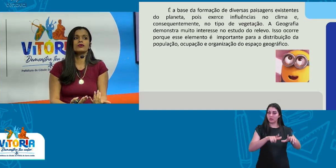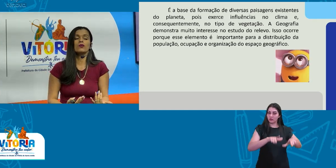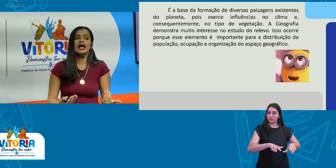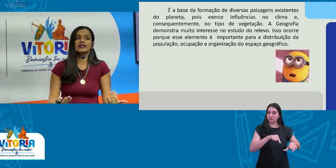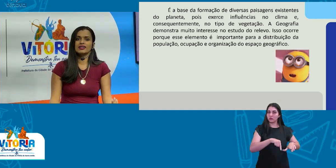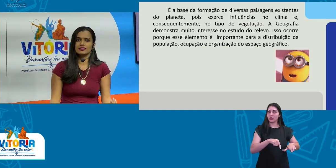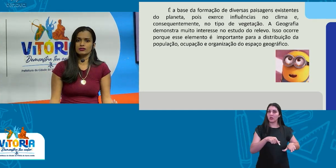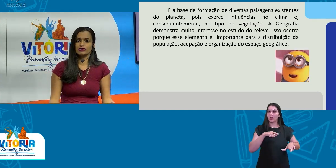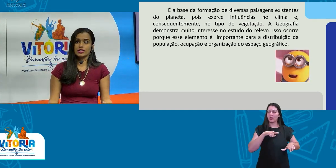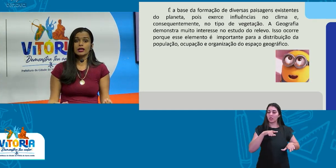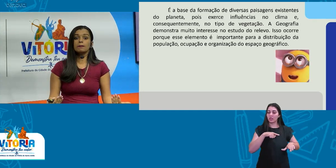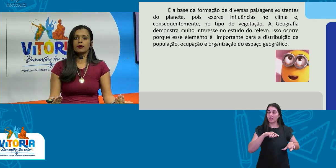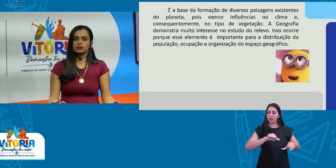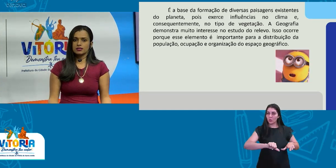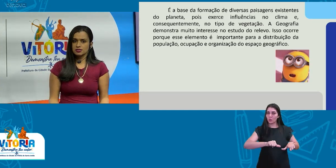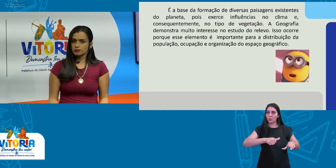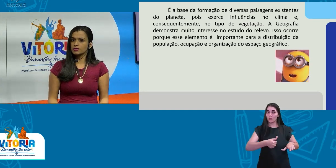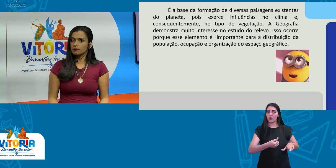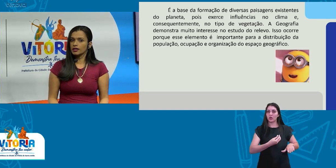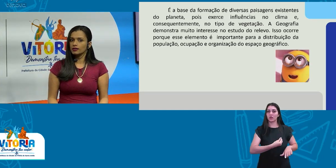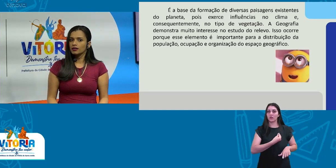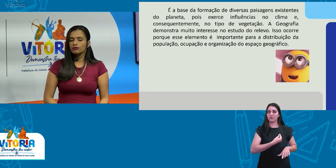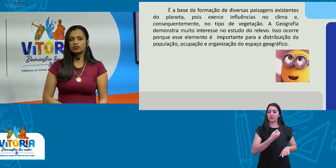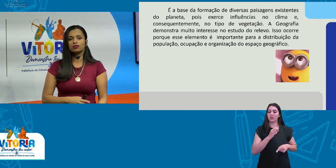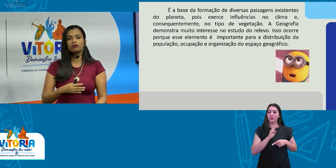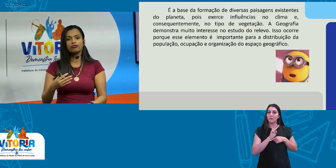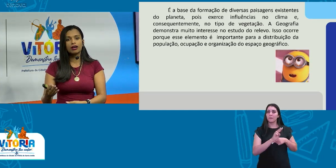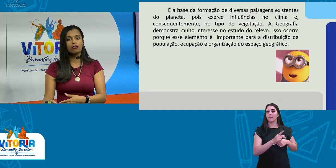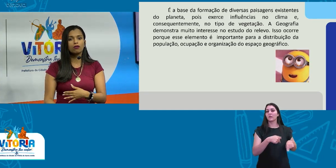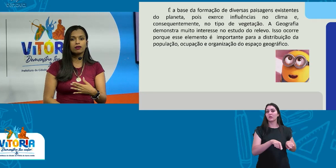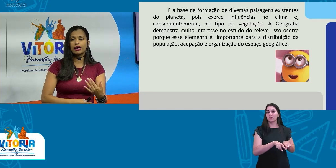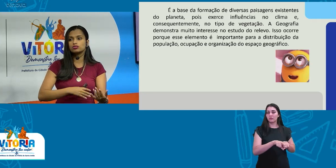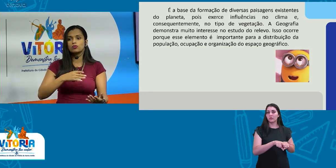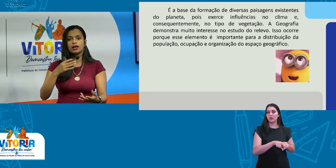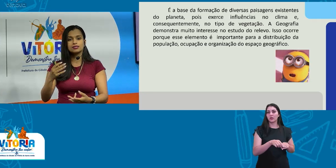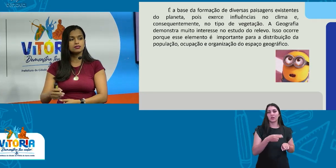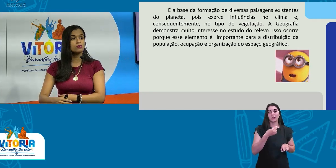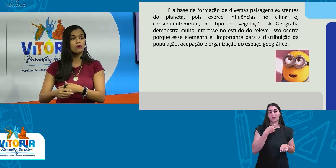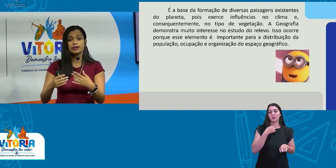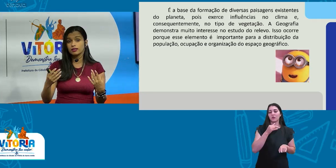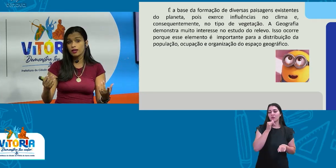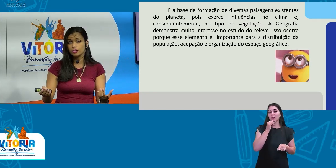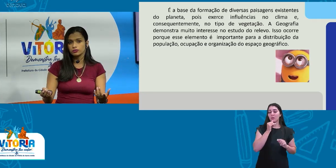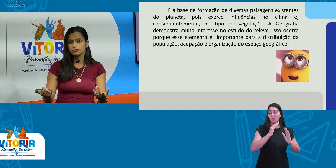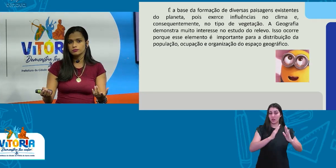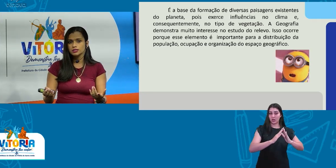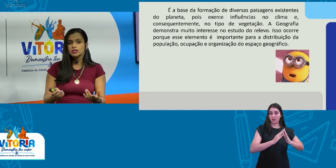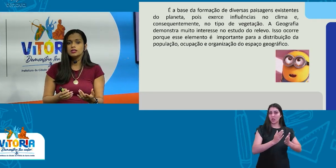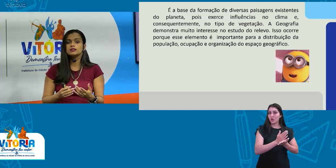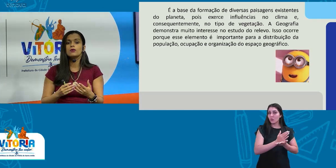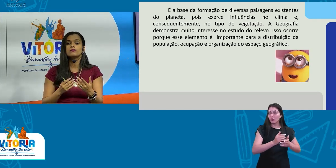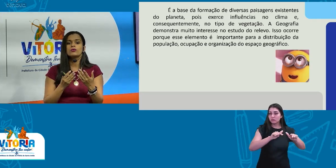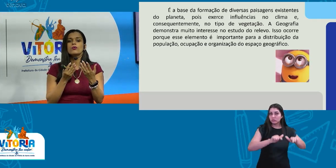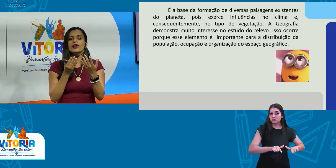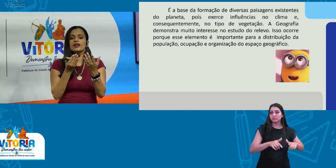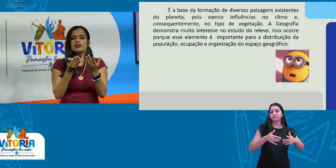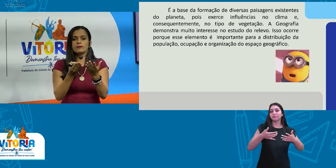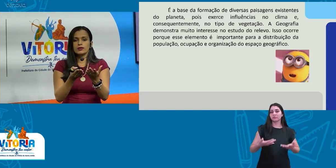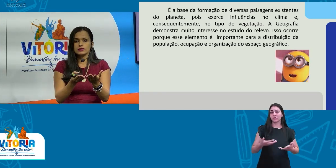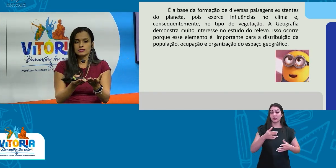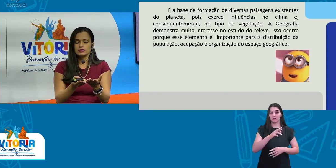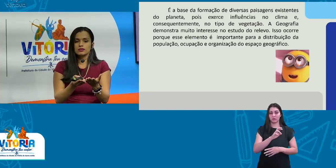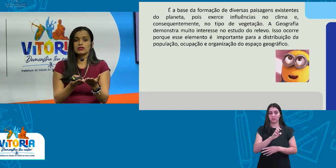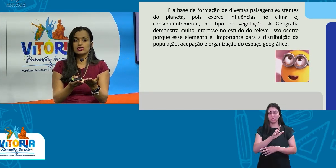dá qualidade de vida e proteção também. Você não vai colocar a sua casinha em qualquer terreno. Então, o